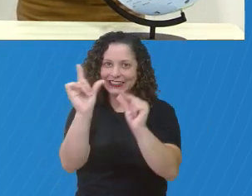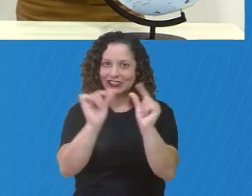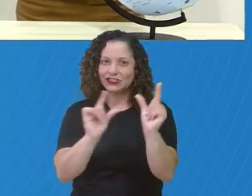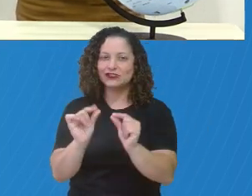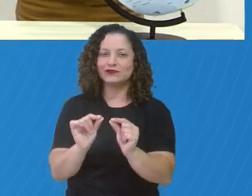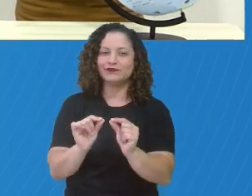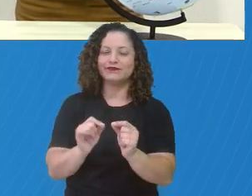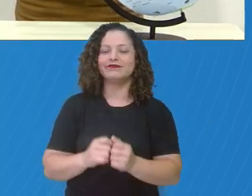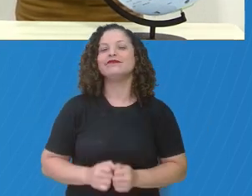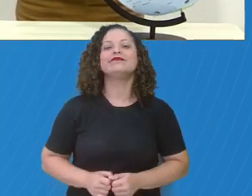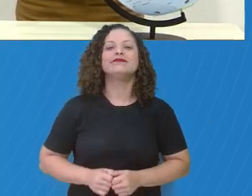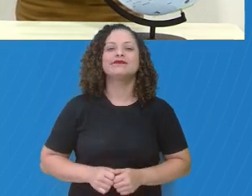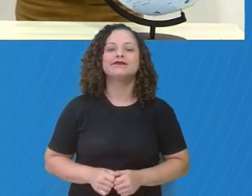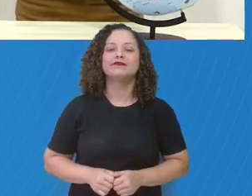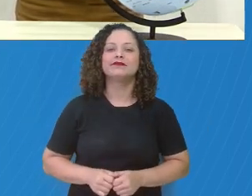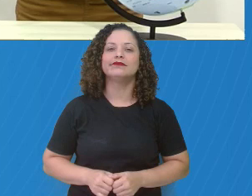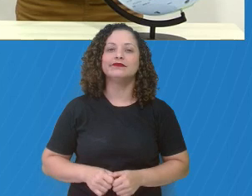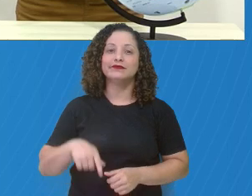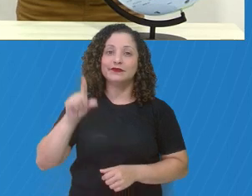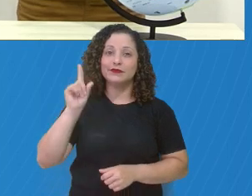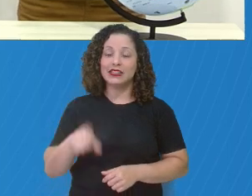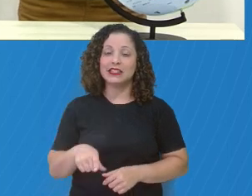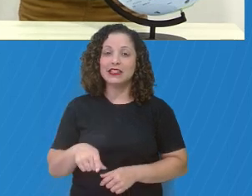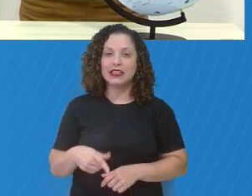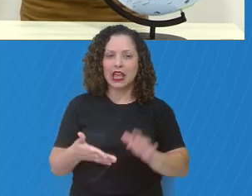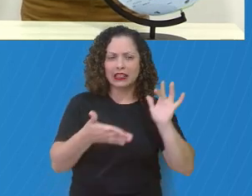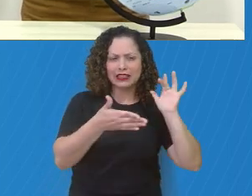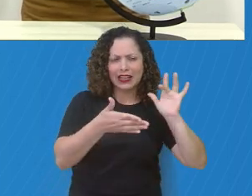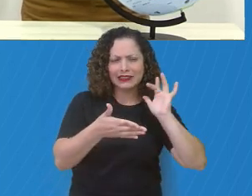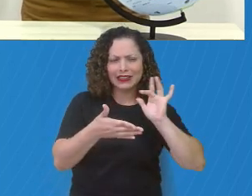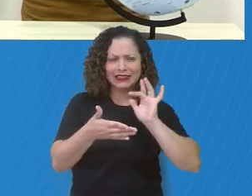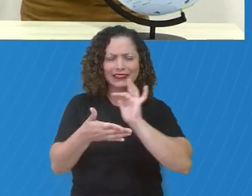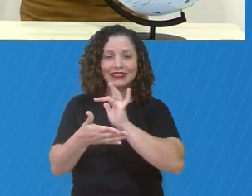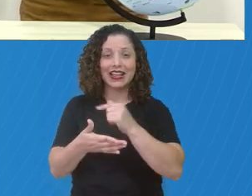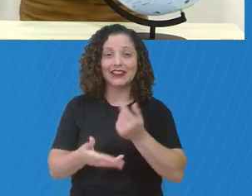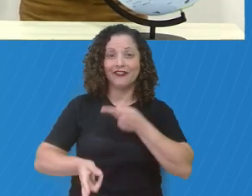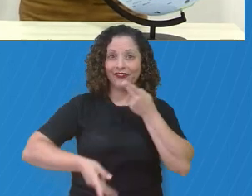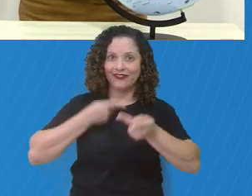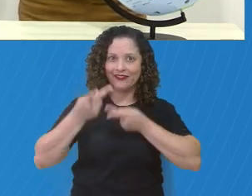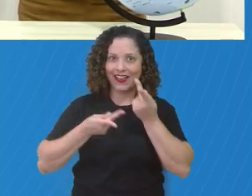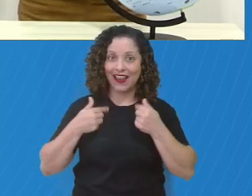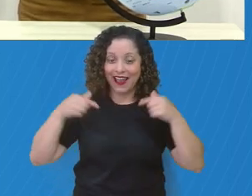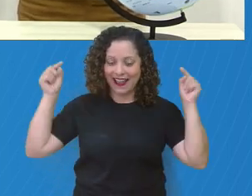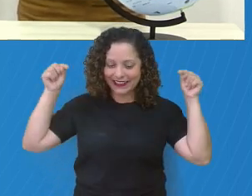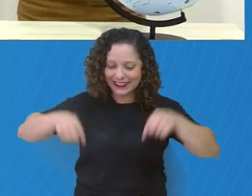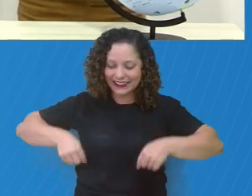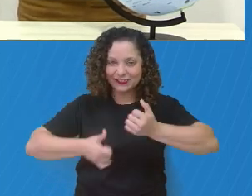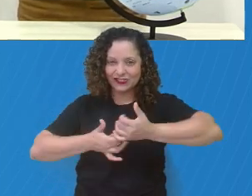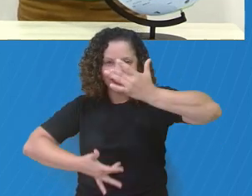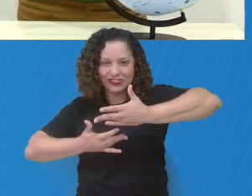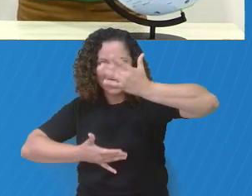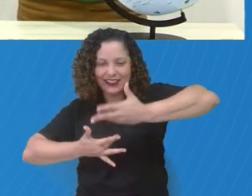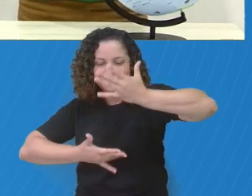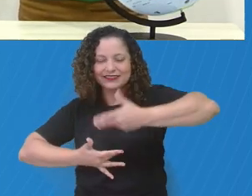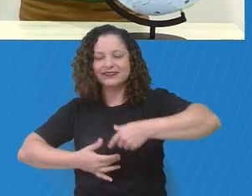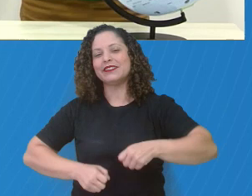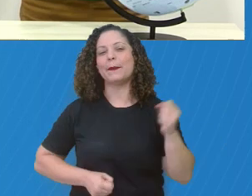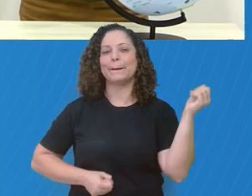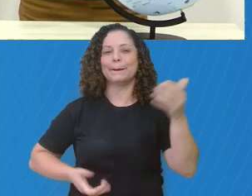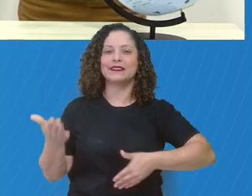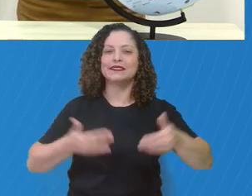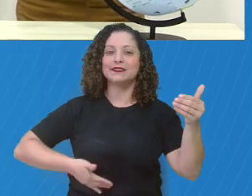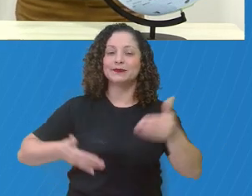E ele colocou assim, estou aqui, porque ele se despediu, aí eu, não, espera, Iago. Aí ele colocou